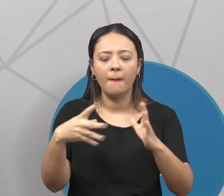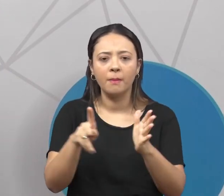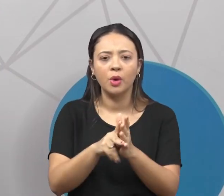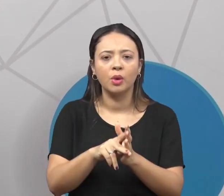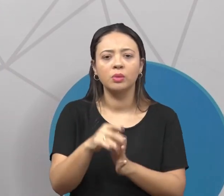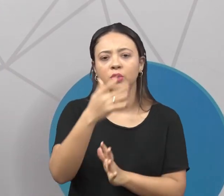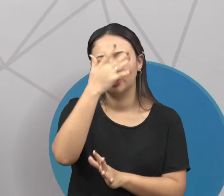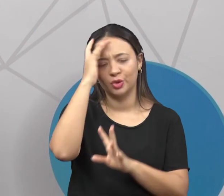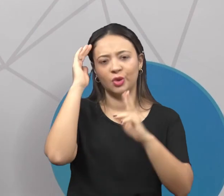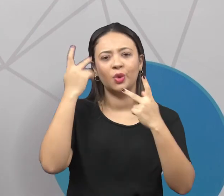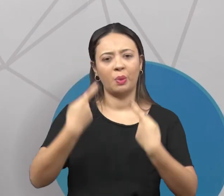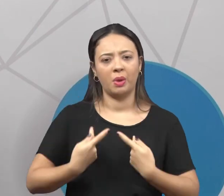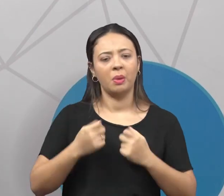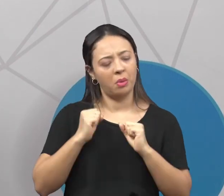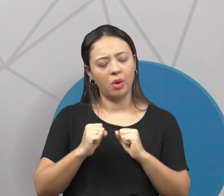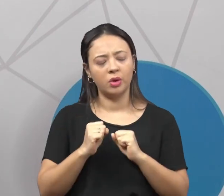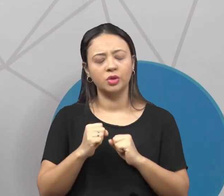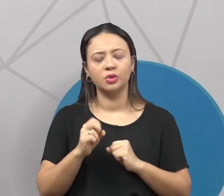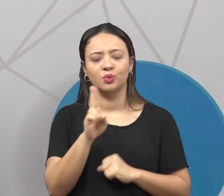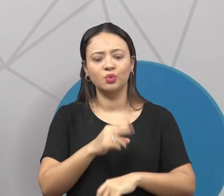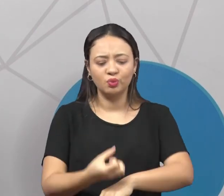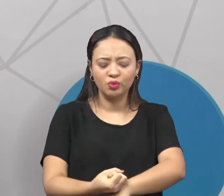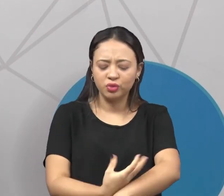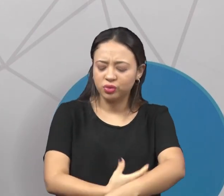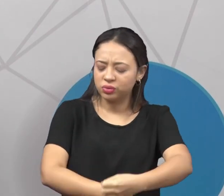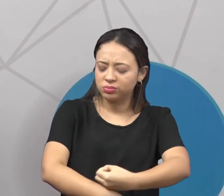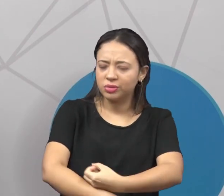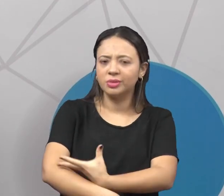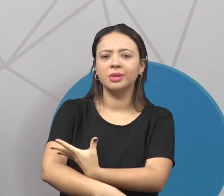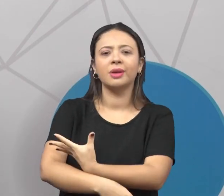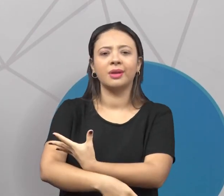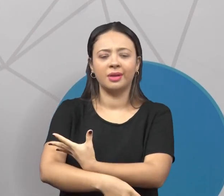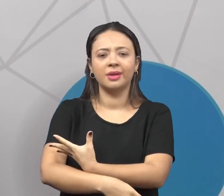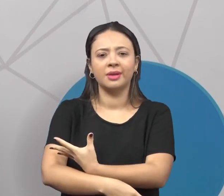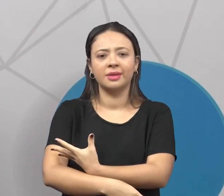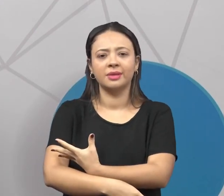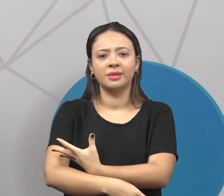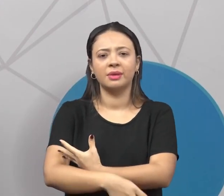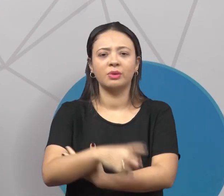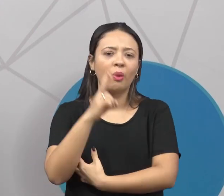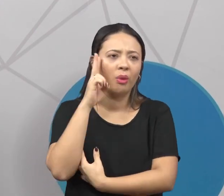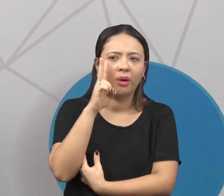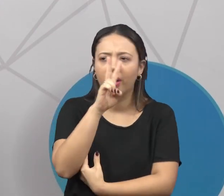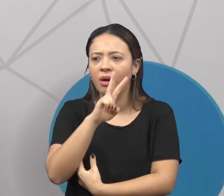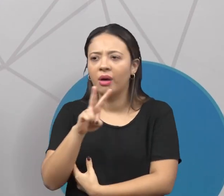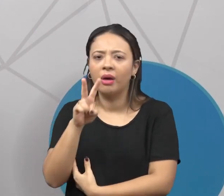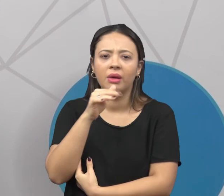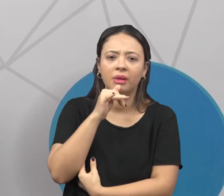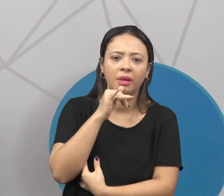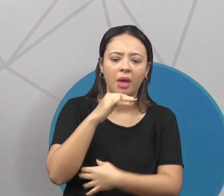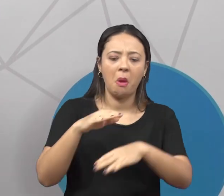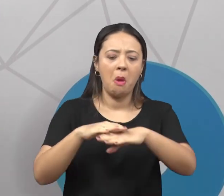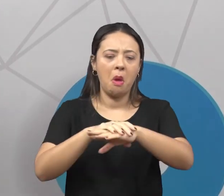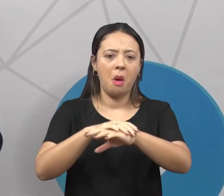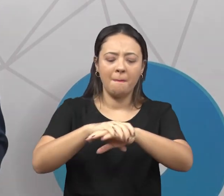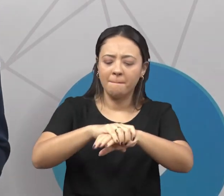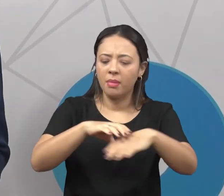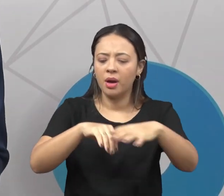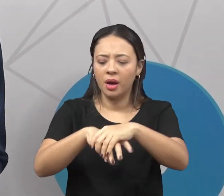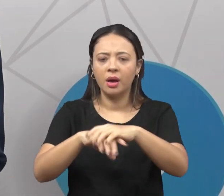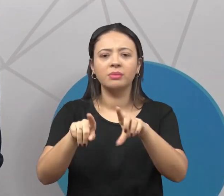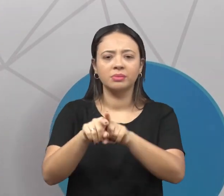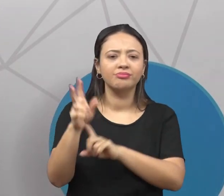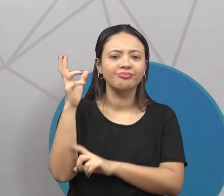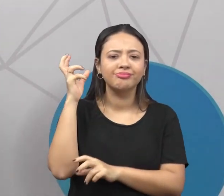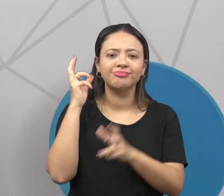parte emocional, significa na questão dos sentidos, da visão, do olfato, do paladar, do tato e da audição.